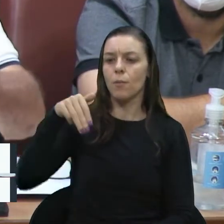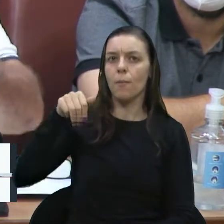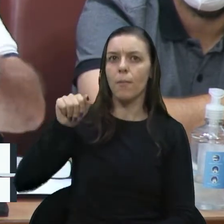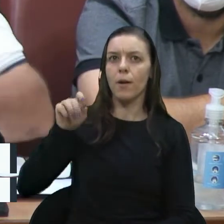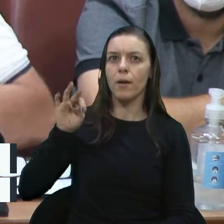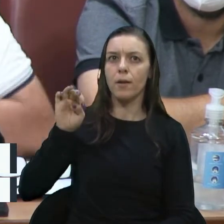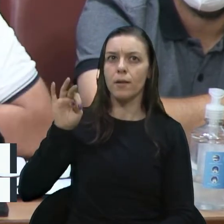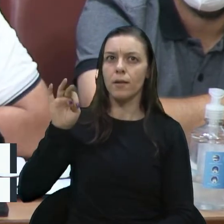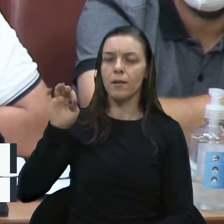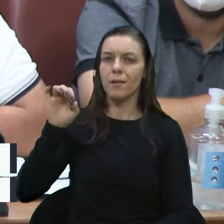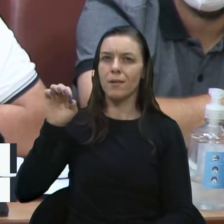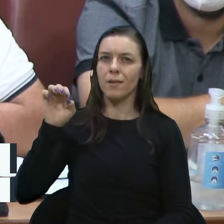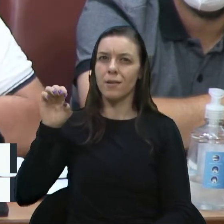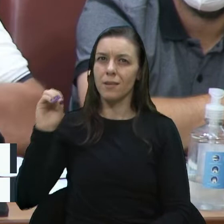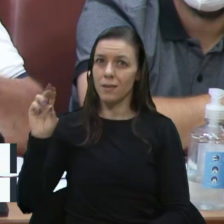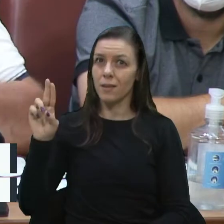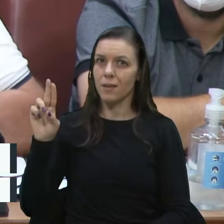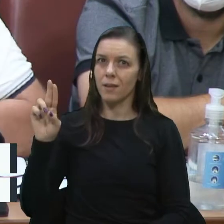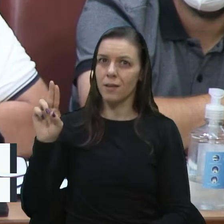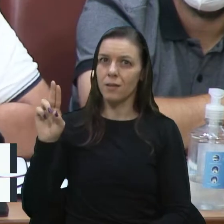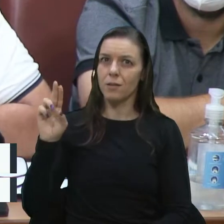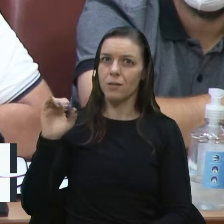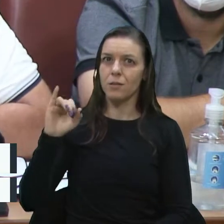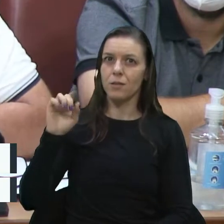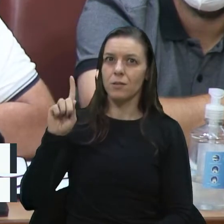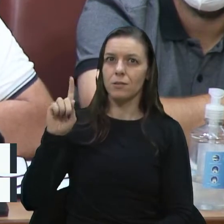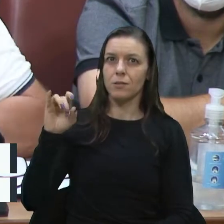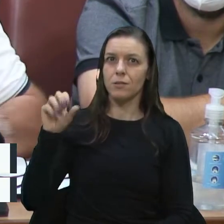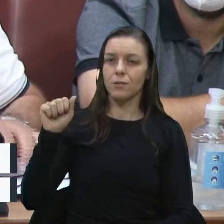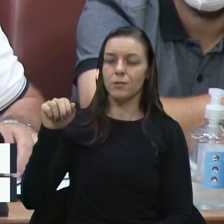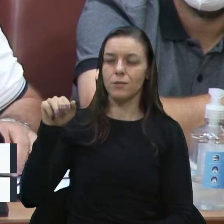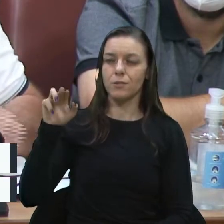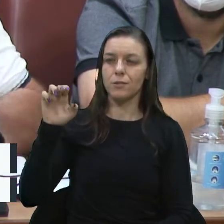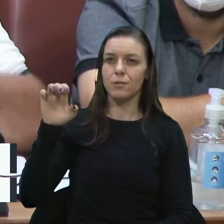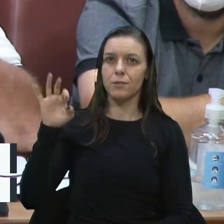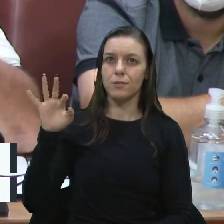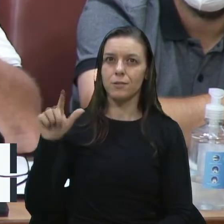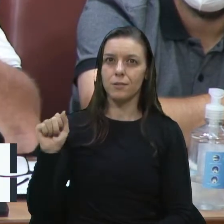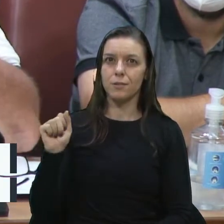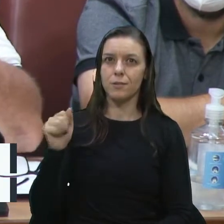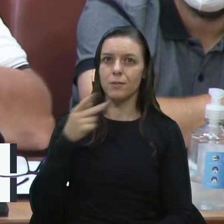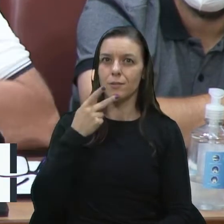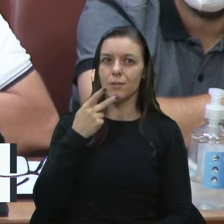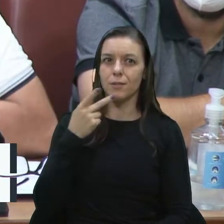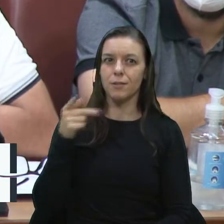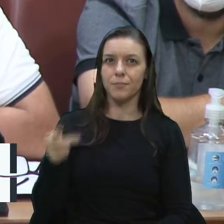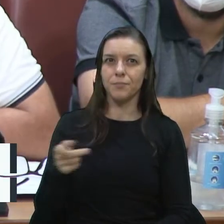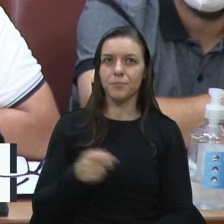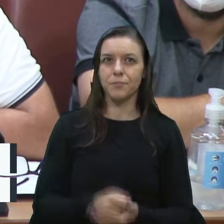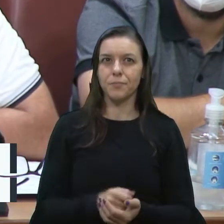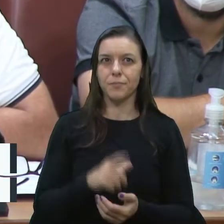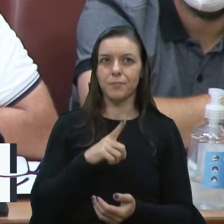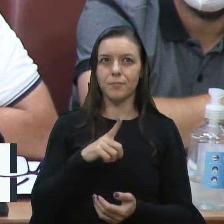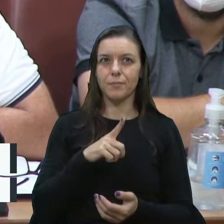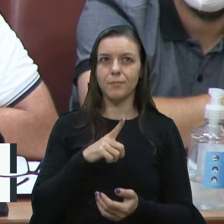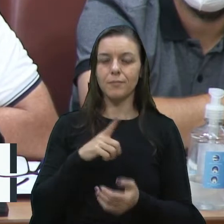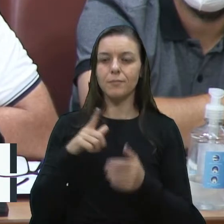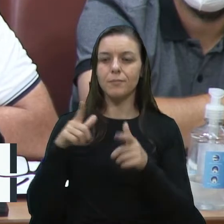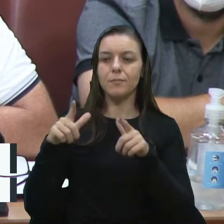estrangulamento que está estrangulado, porque estava fazendo a contenção. Eu lembro que eu fui lá ainda quando foi feita uma parte daquele